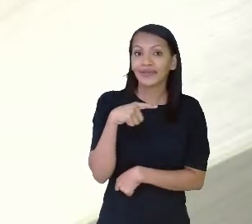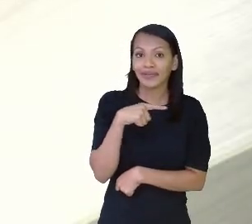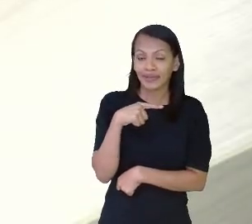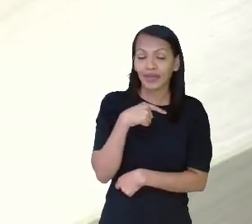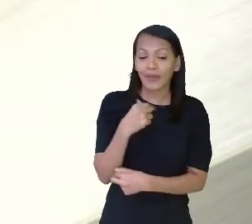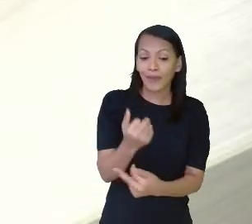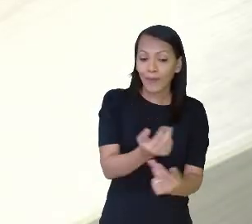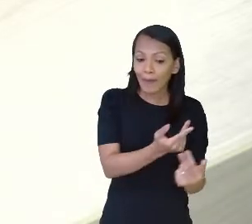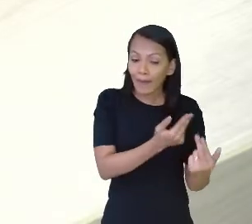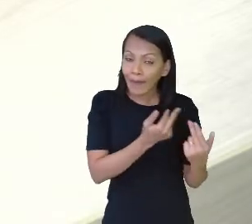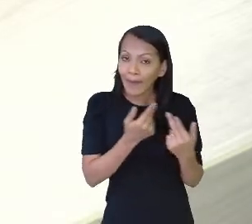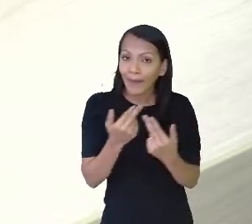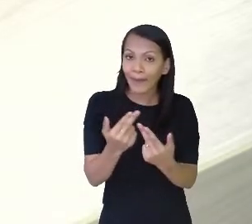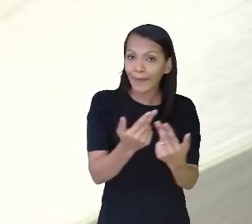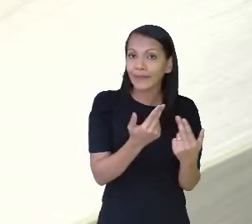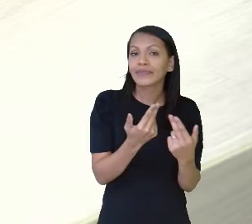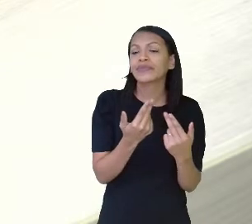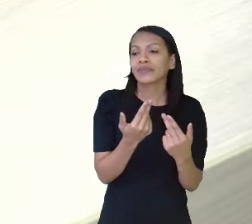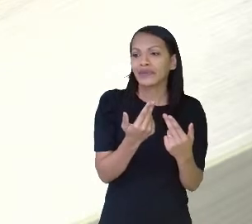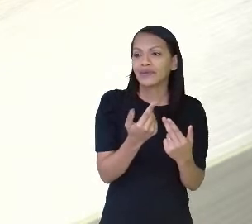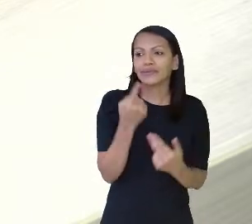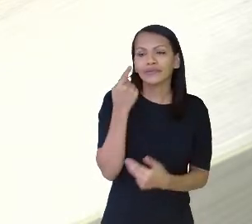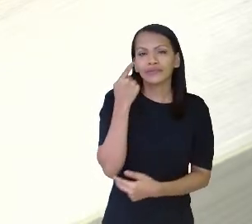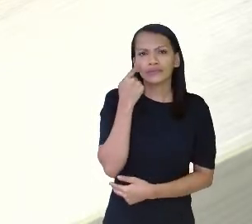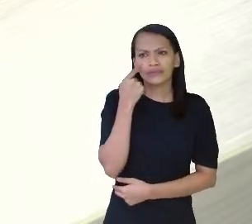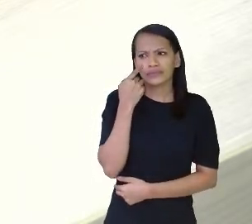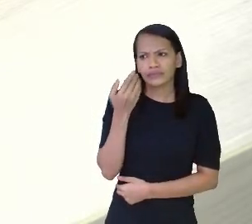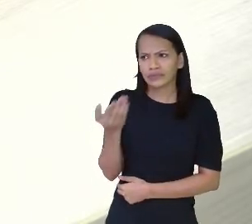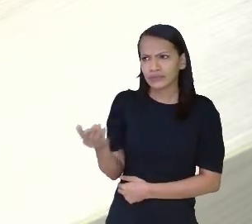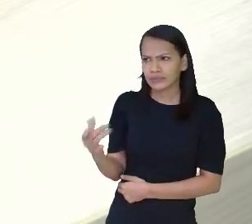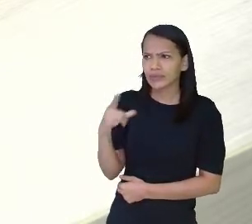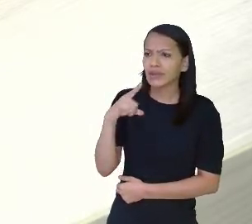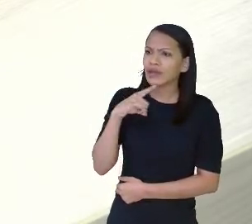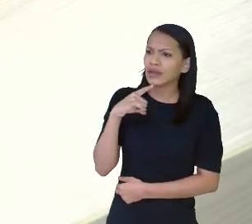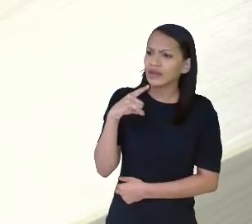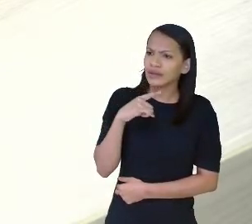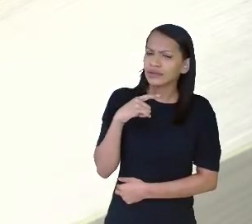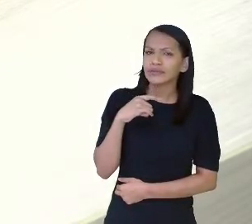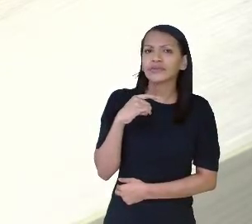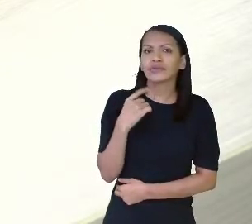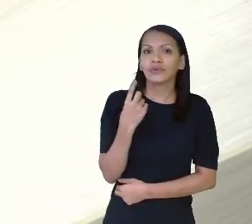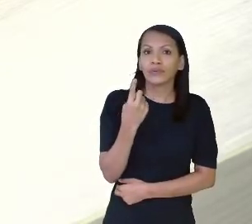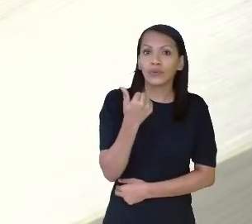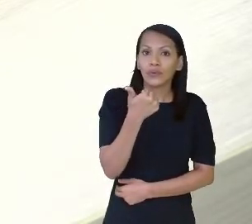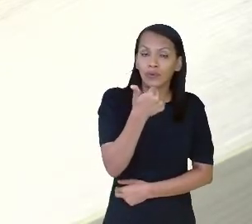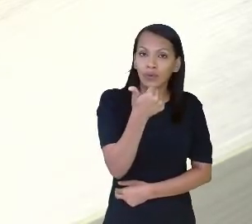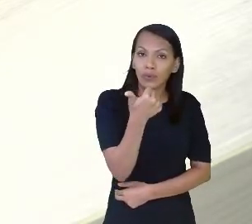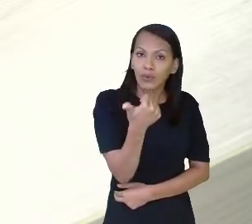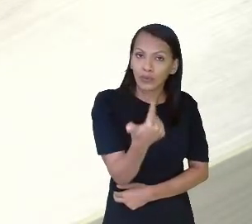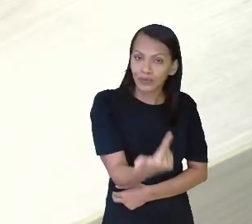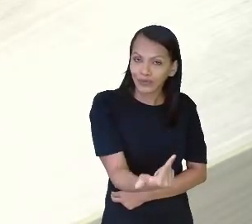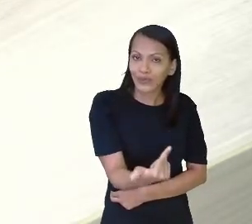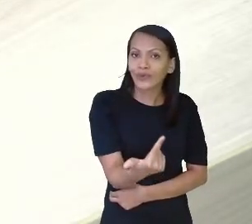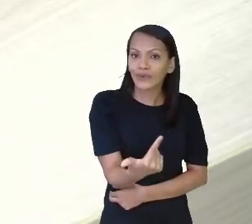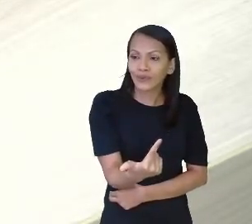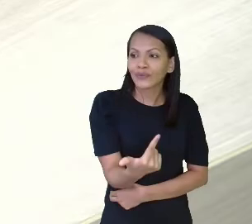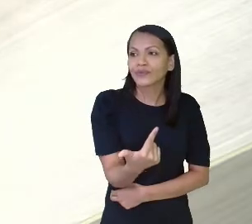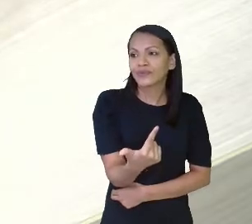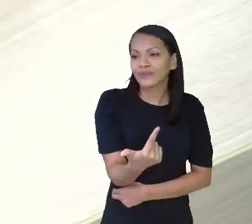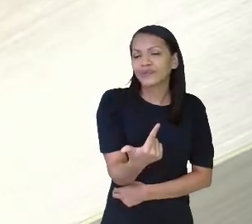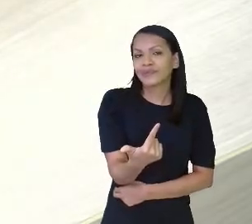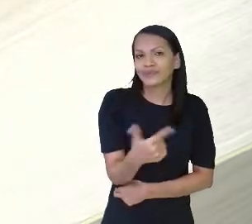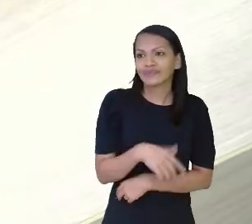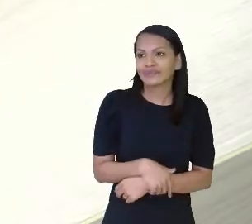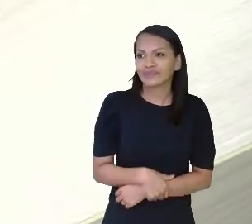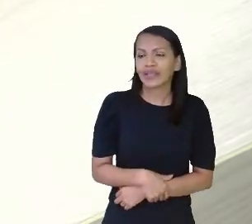pecinhas nessas casas aqui, ó. Eu tenho nessa mancala 12, ó, 2, 4, 6, 8,